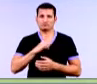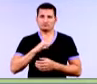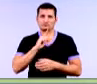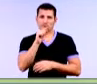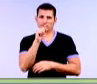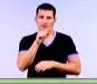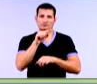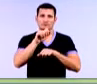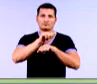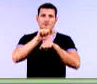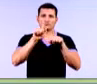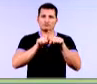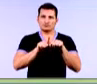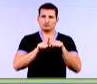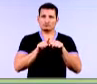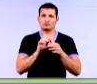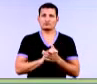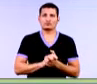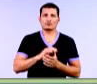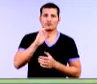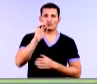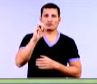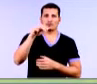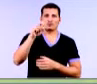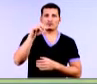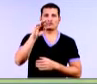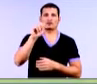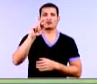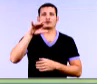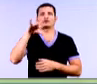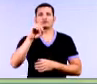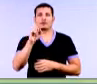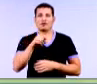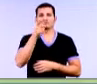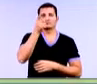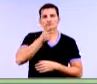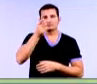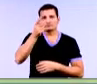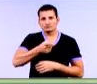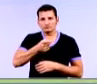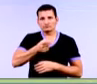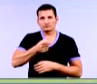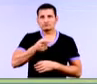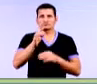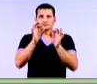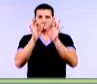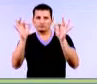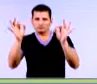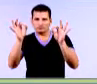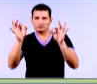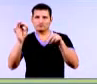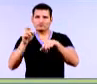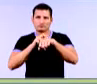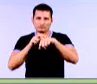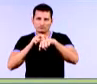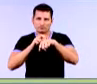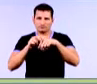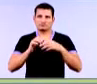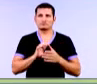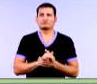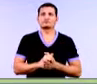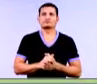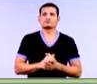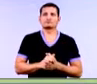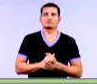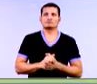algoritmo, a parte do comentário é essa daqui. Ó. Isso daqui é um comentário. No caso do pseudocódigo,